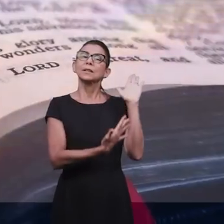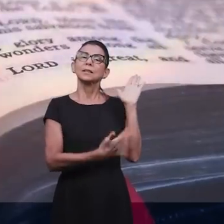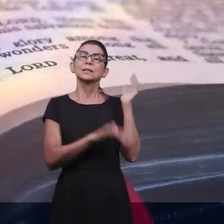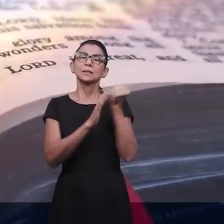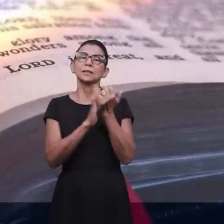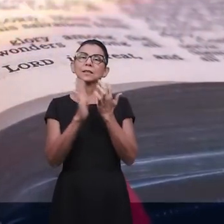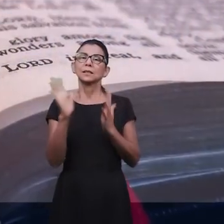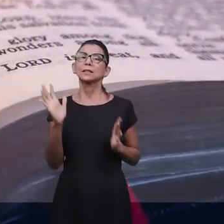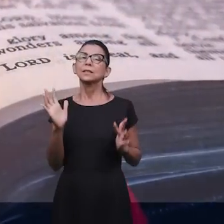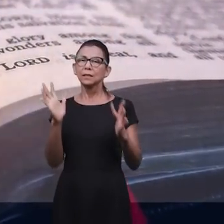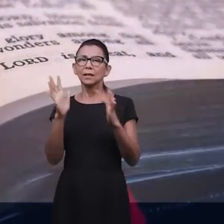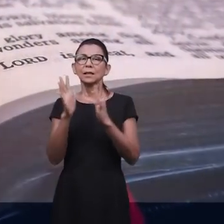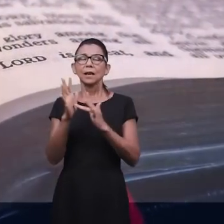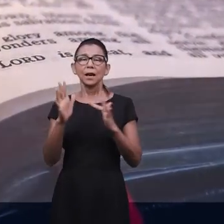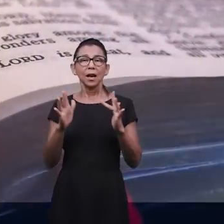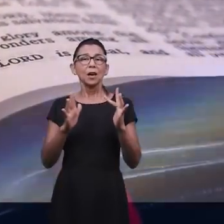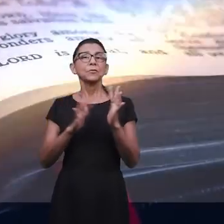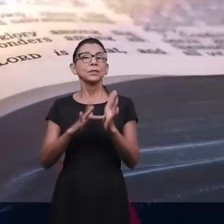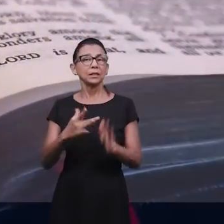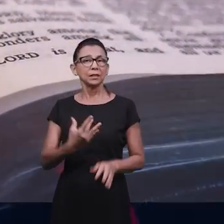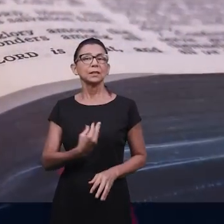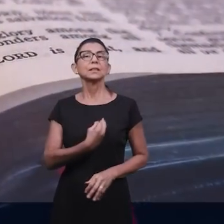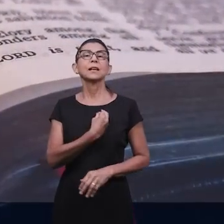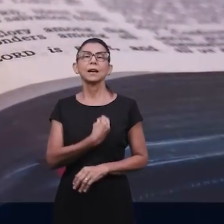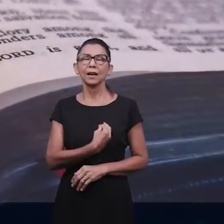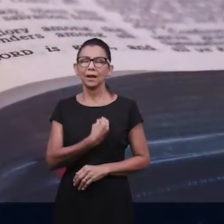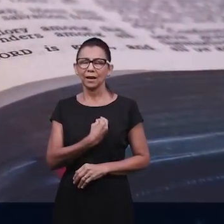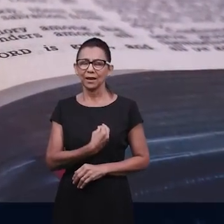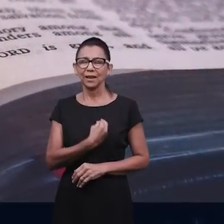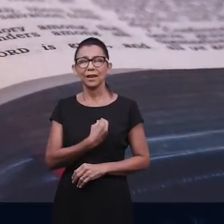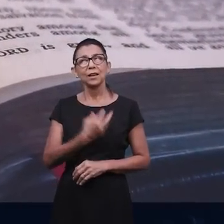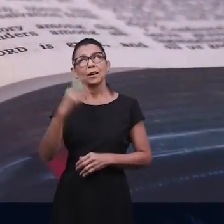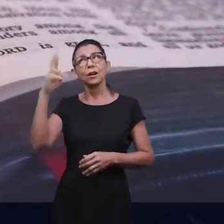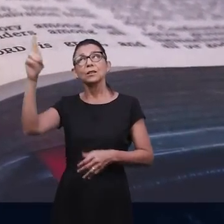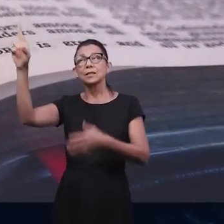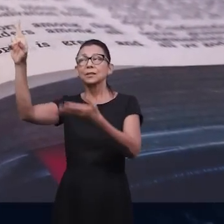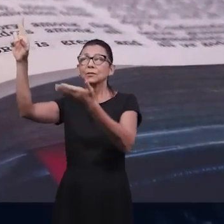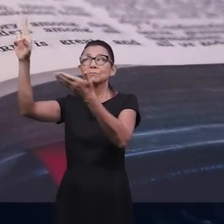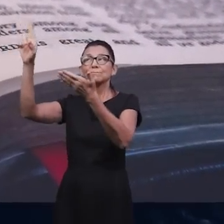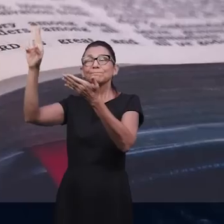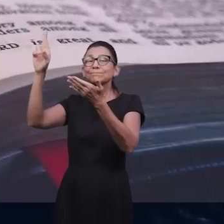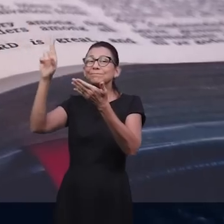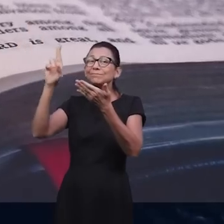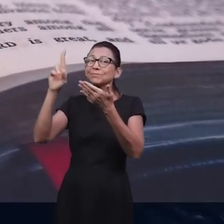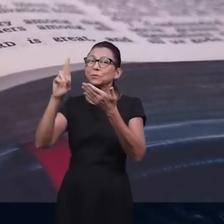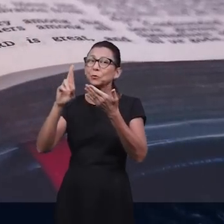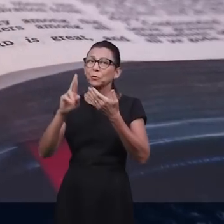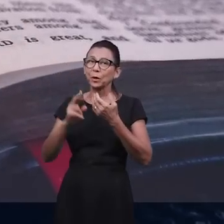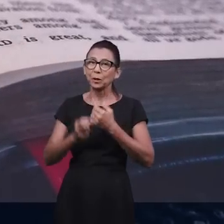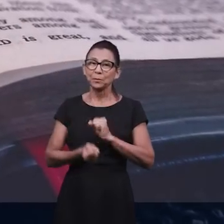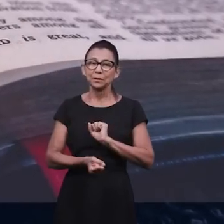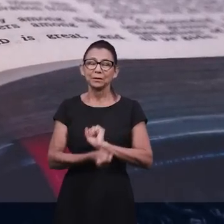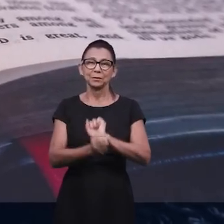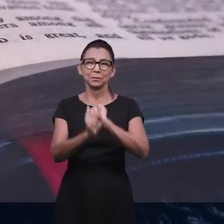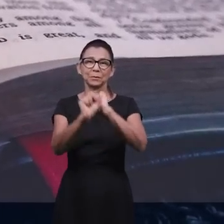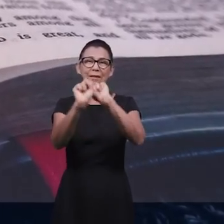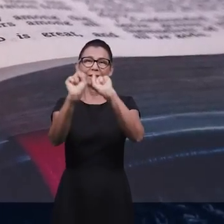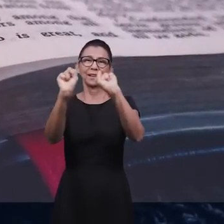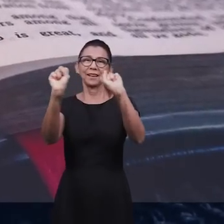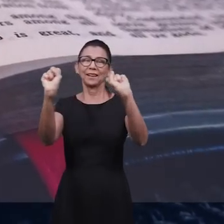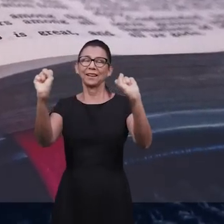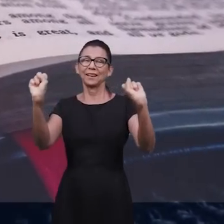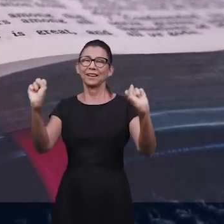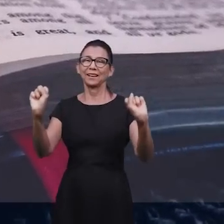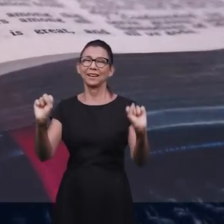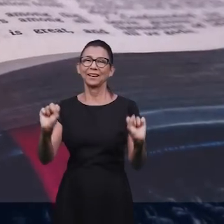Salvador. Pelo Teu sangue que é vida, ó bendito,